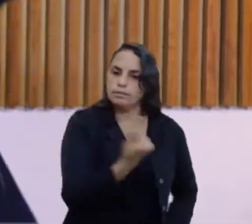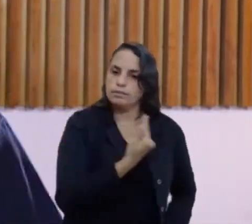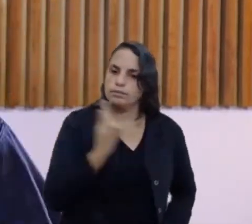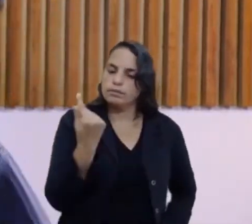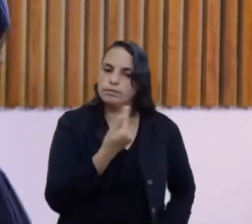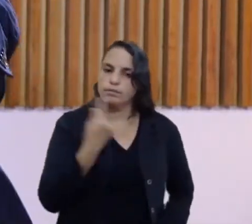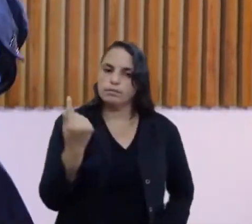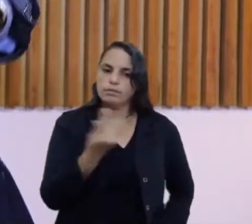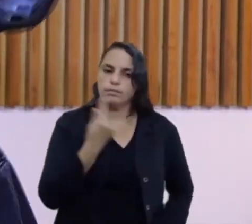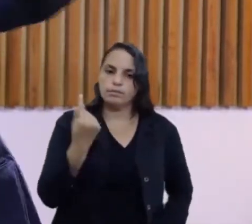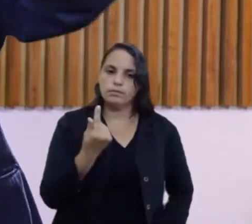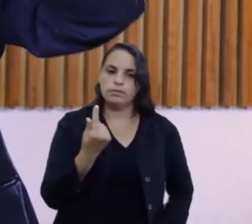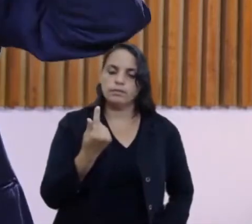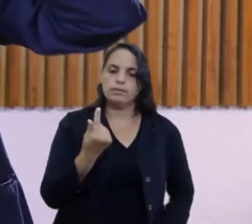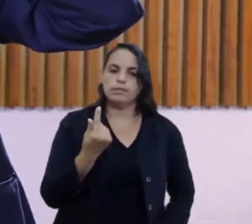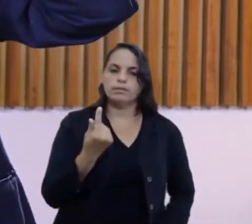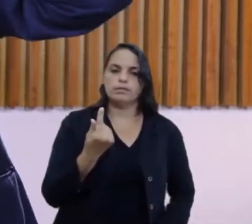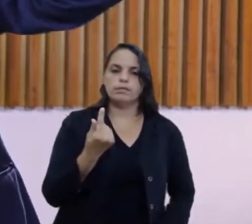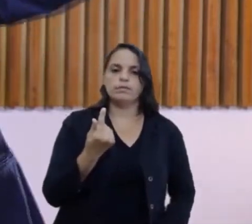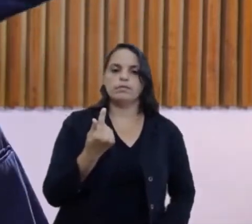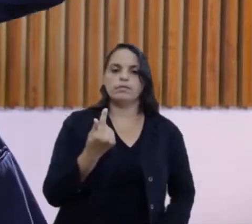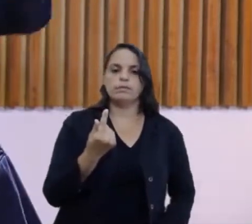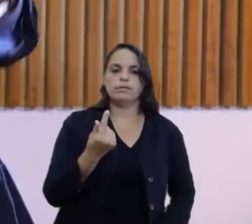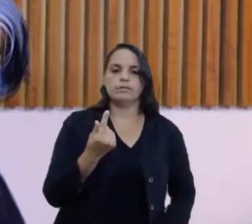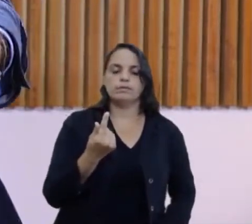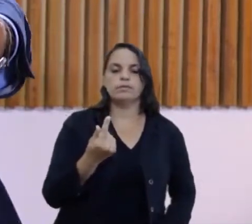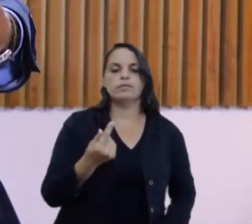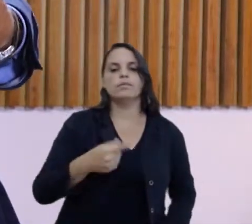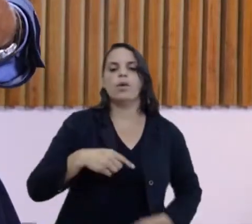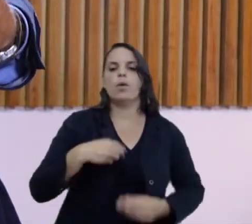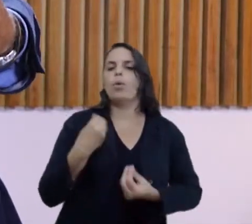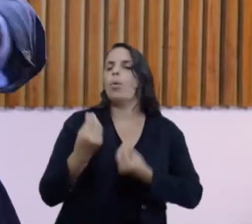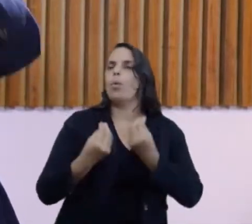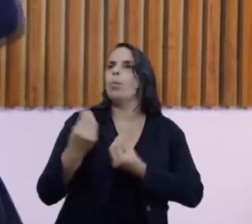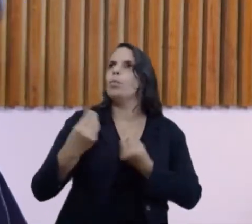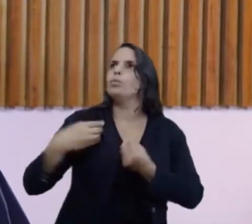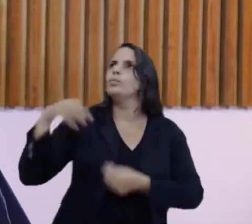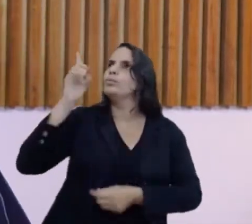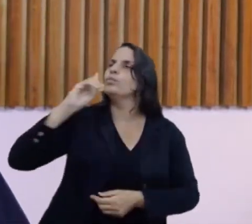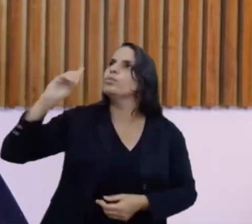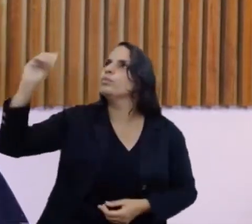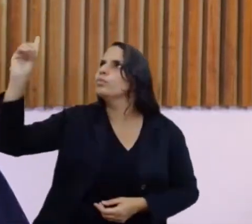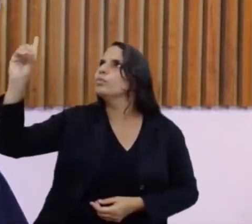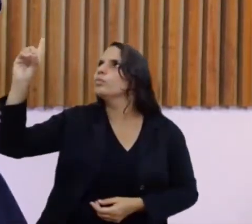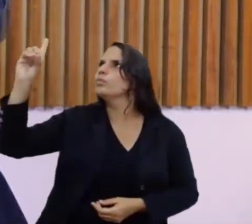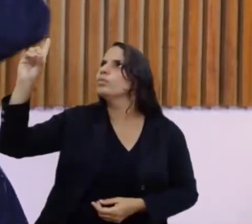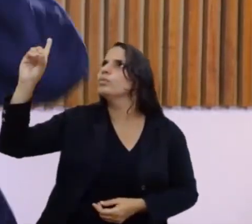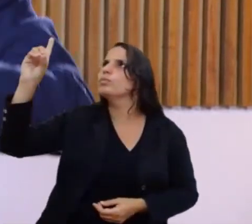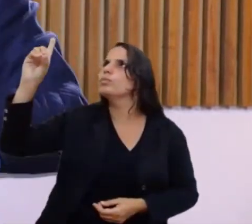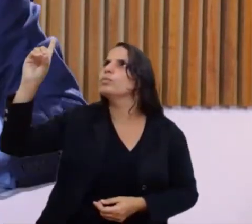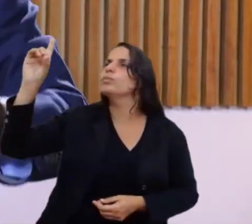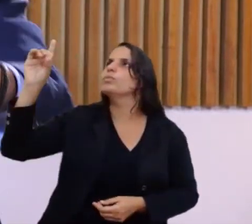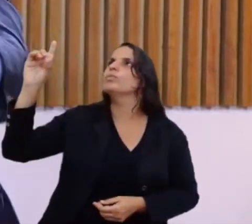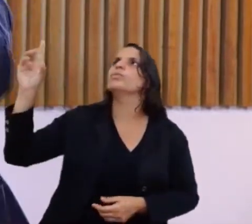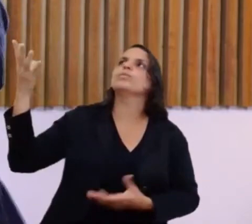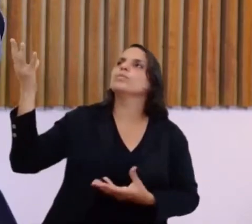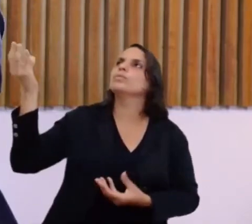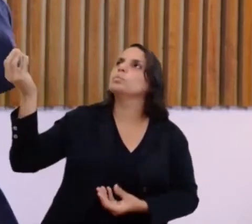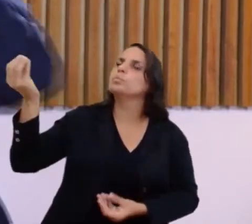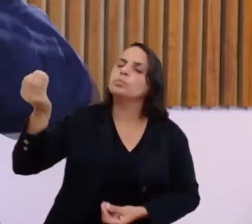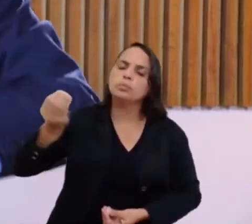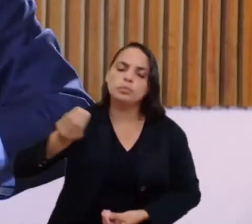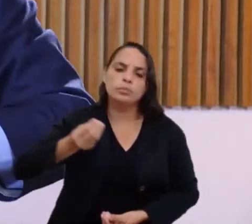entre imputação, o que eu sou considerado por Deus quando aceito a Jesus, a sua perfeita justiça me é imputada,